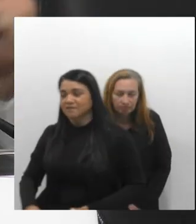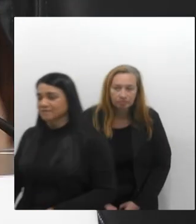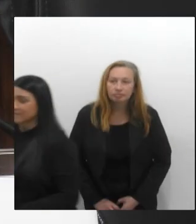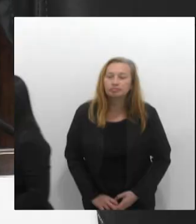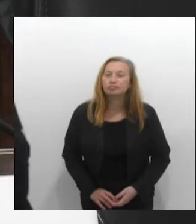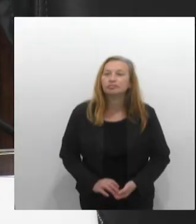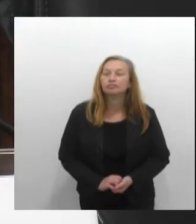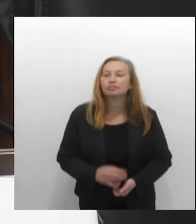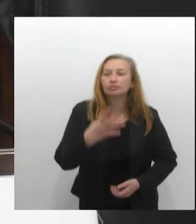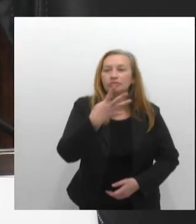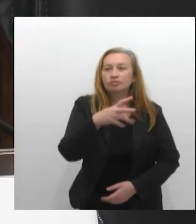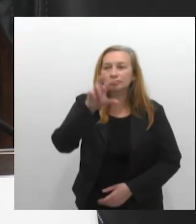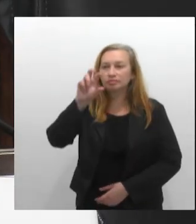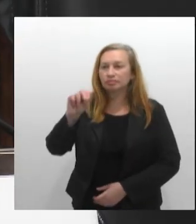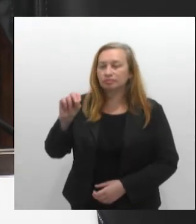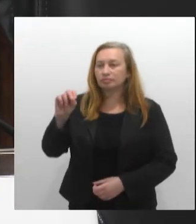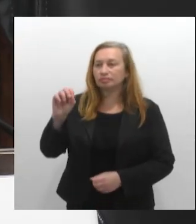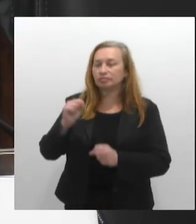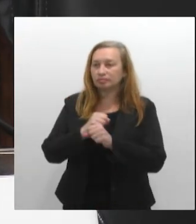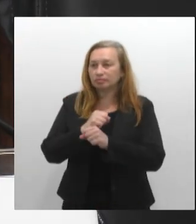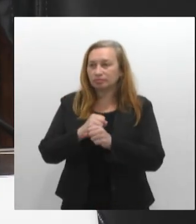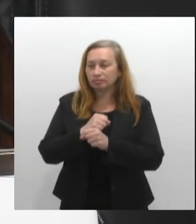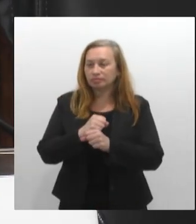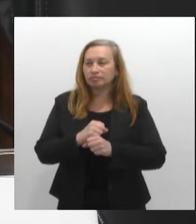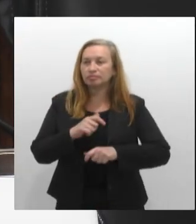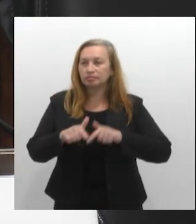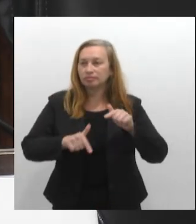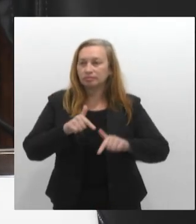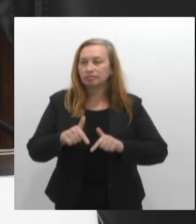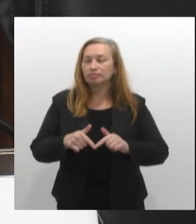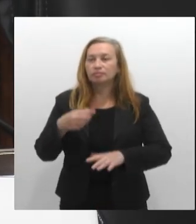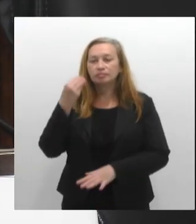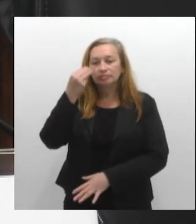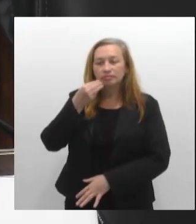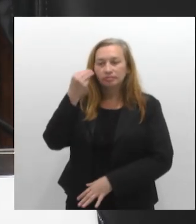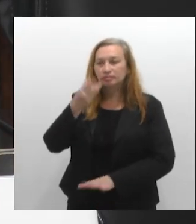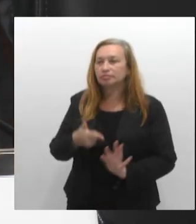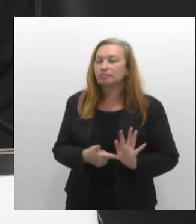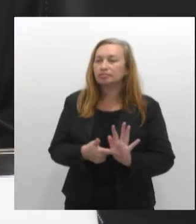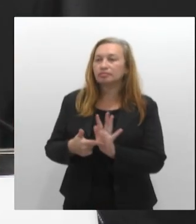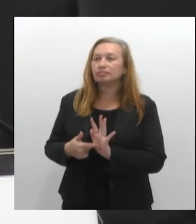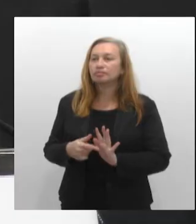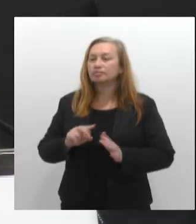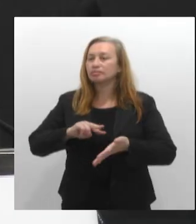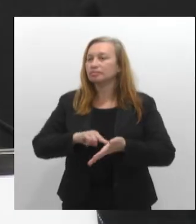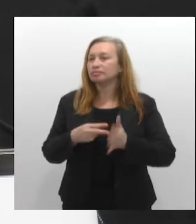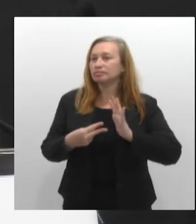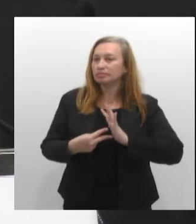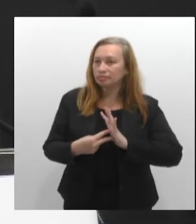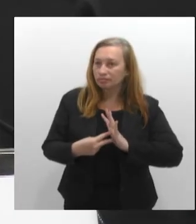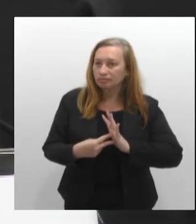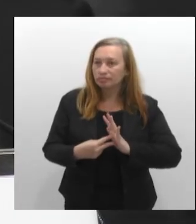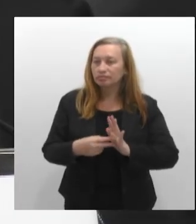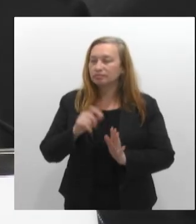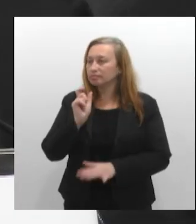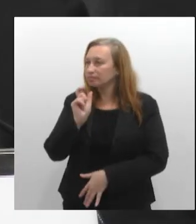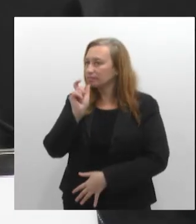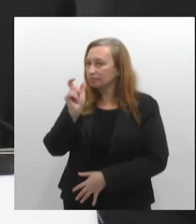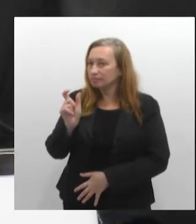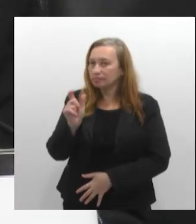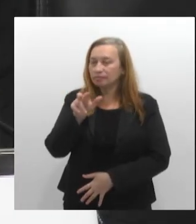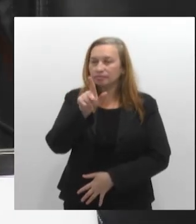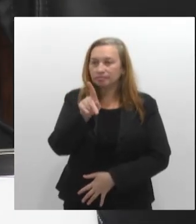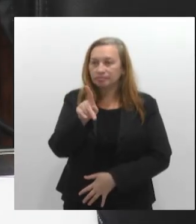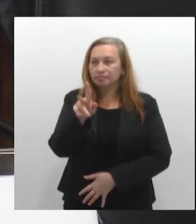nestes 450 anos. E essa deferência se dá no significado etimológico da palavra